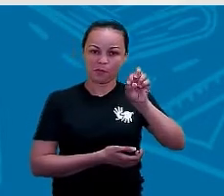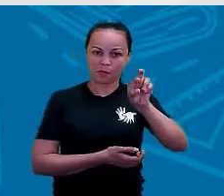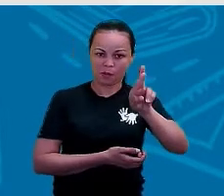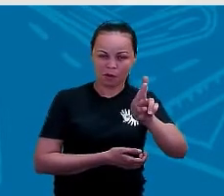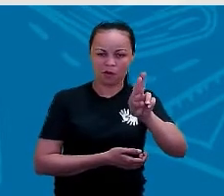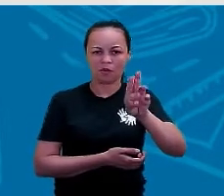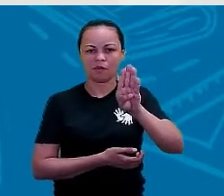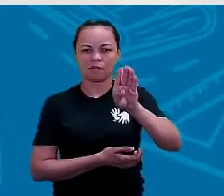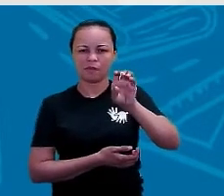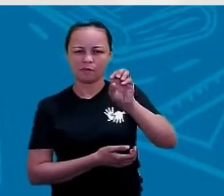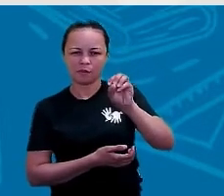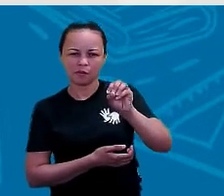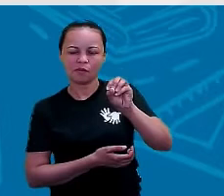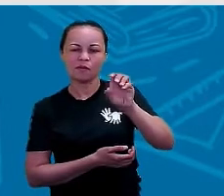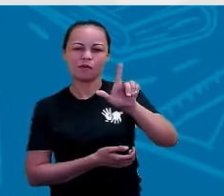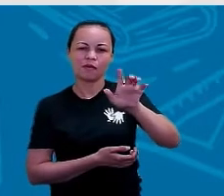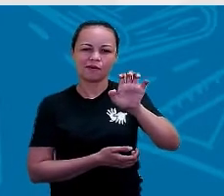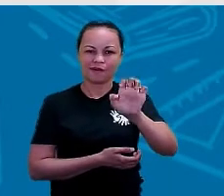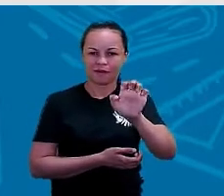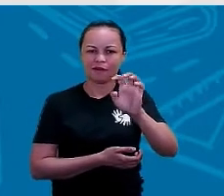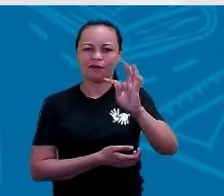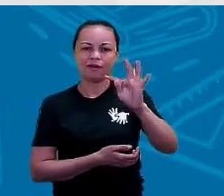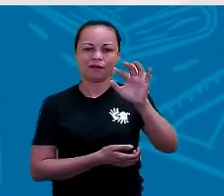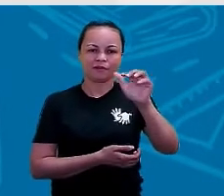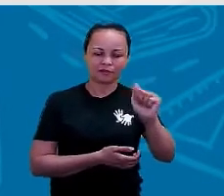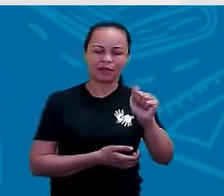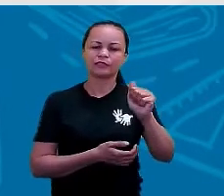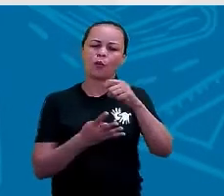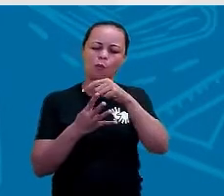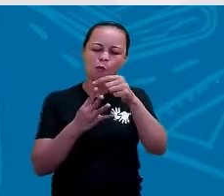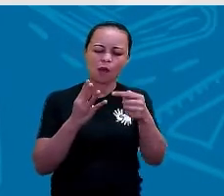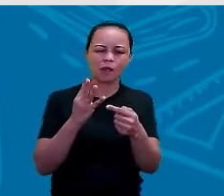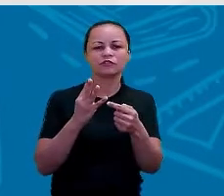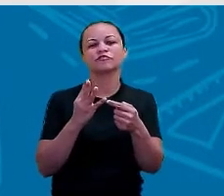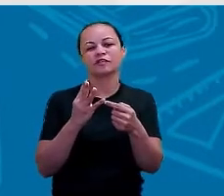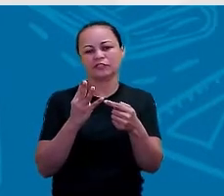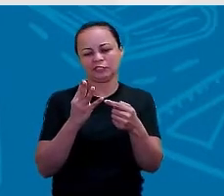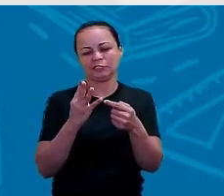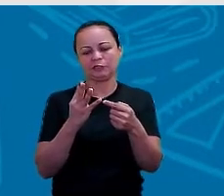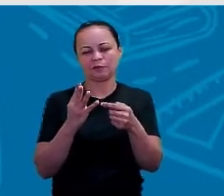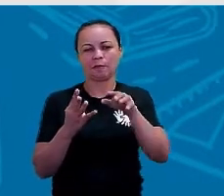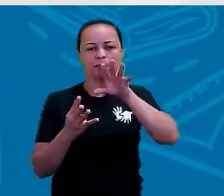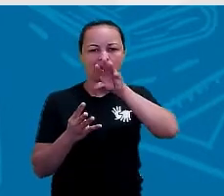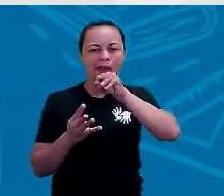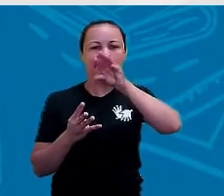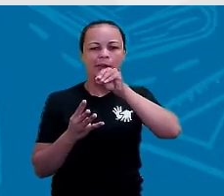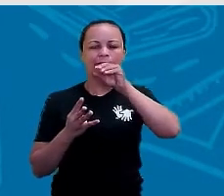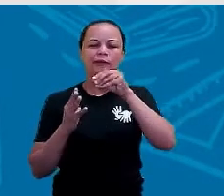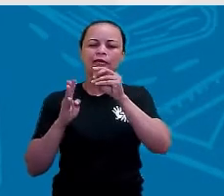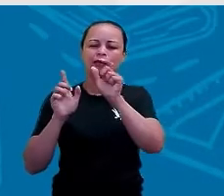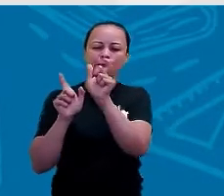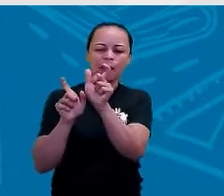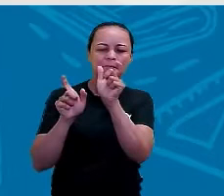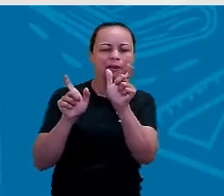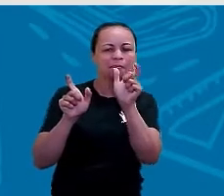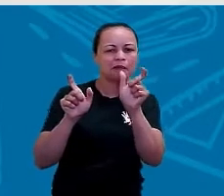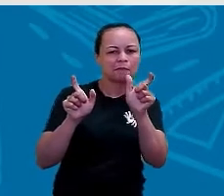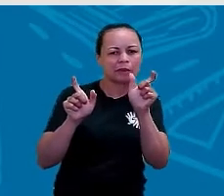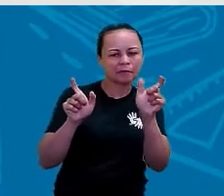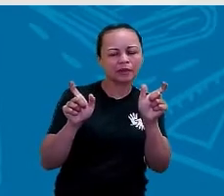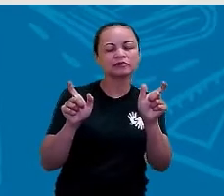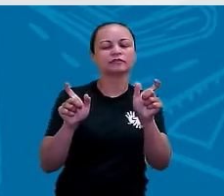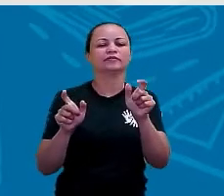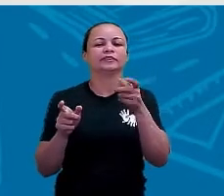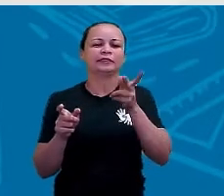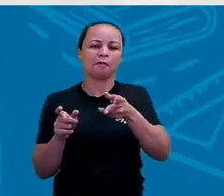eu abro a boca 4 vezes para falar a palavra borboleta. Cada pedacinho desse, cada vez